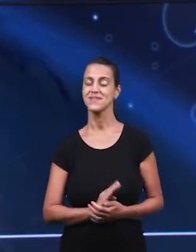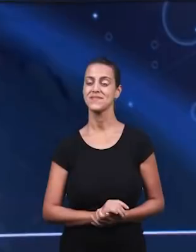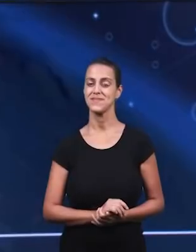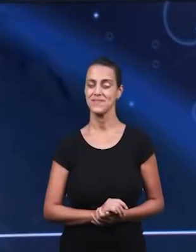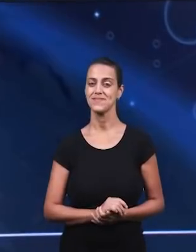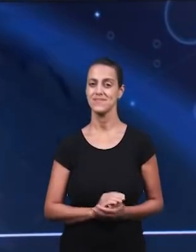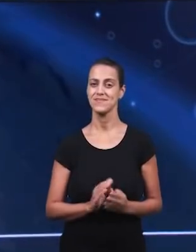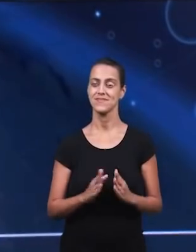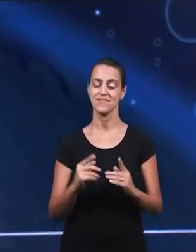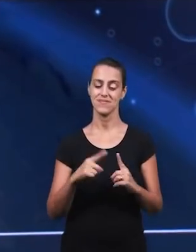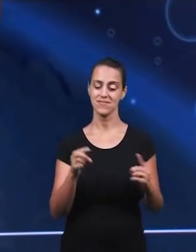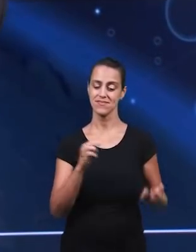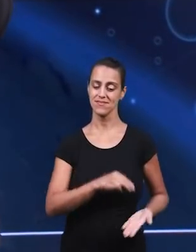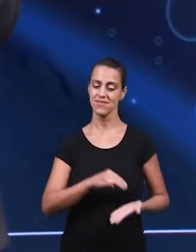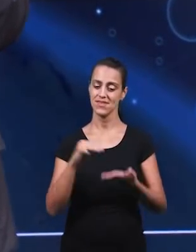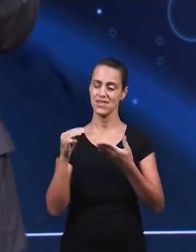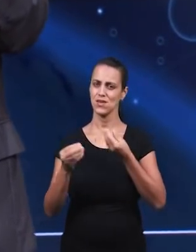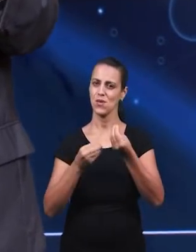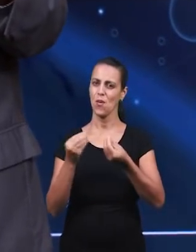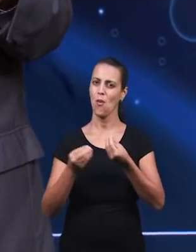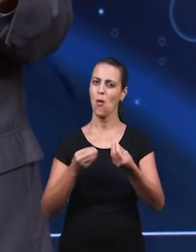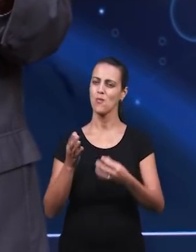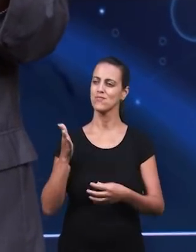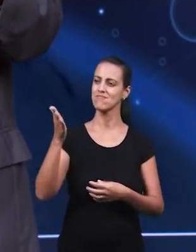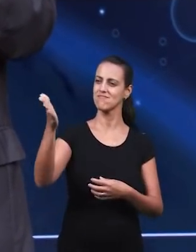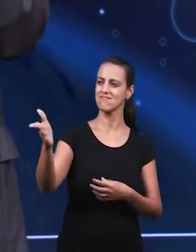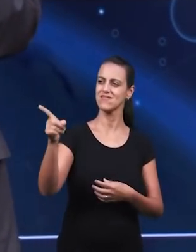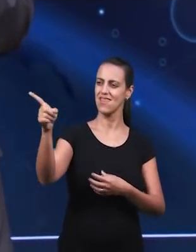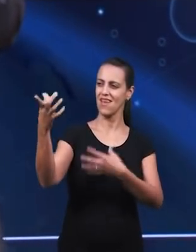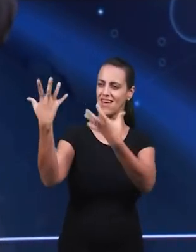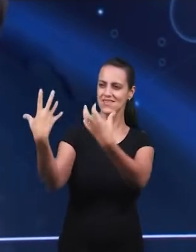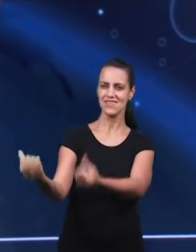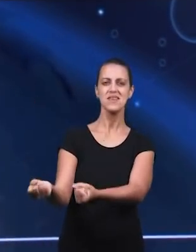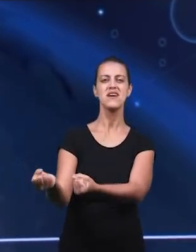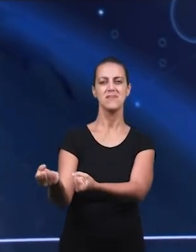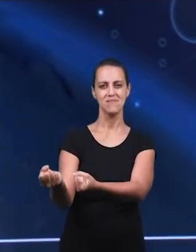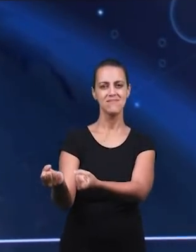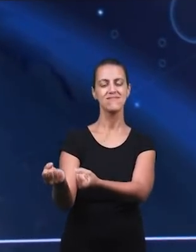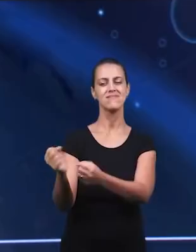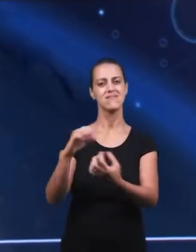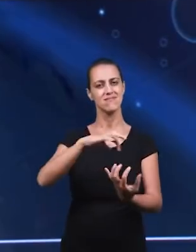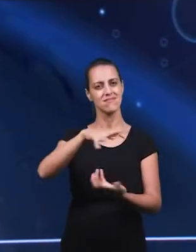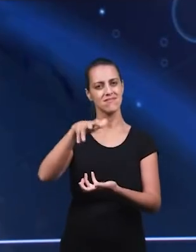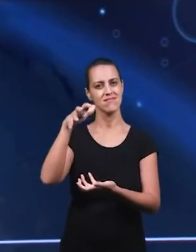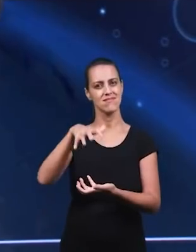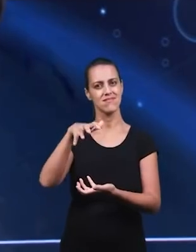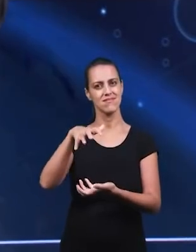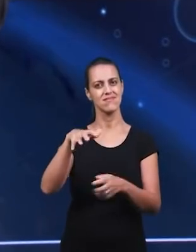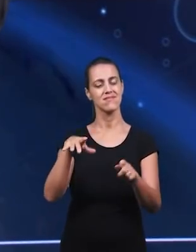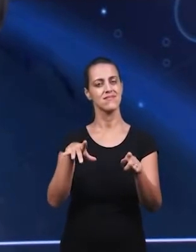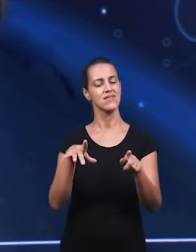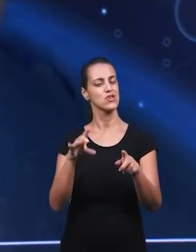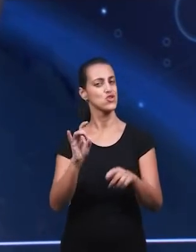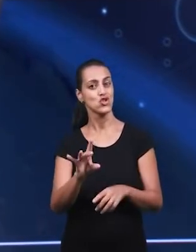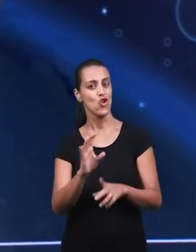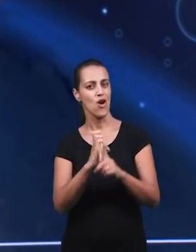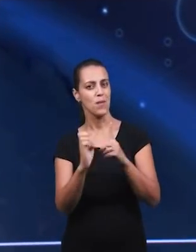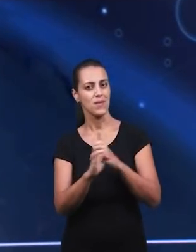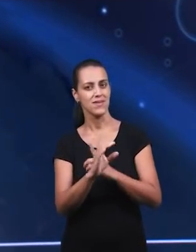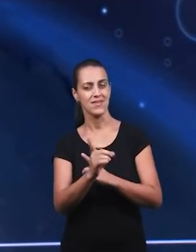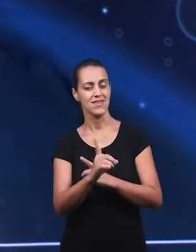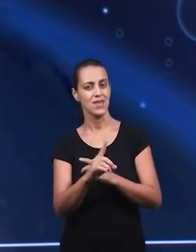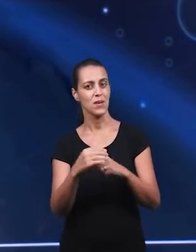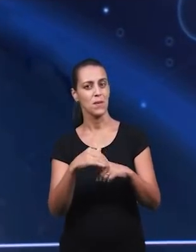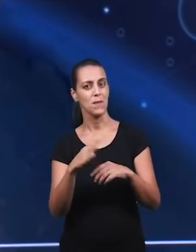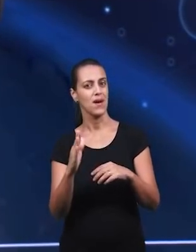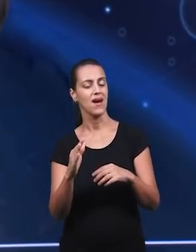Cristã Maranata, a maneira como os irmãos têm recebido aí as transmissões, e não somente da Escola Bíblica Dominical,